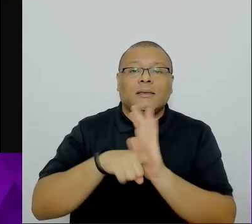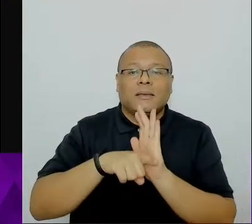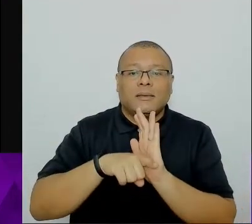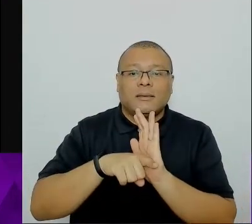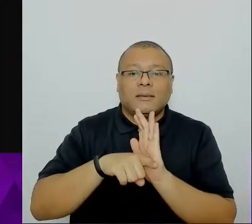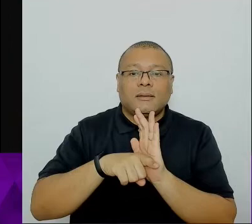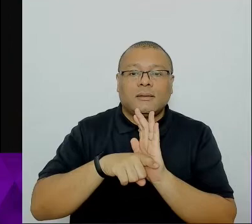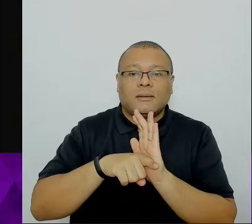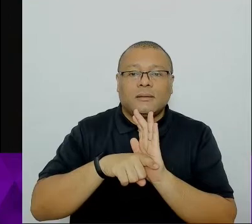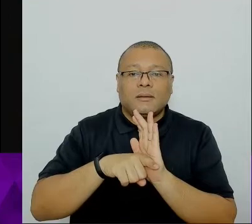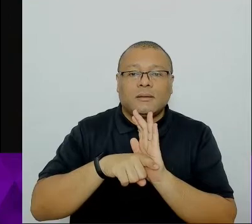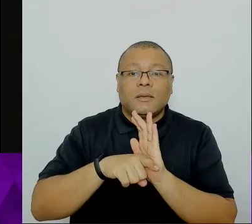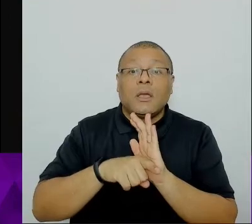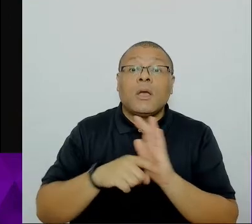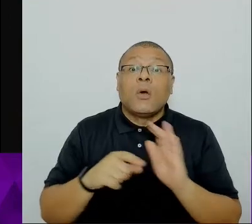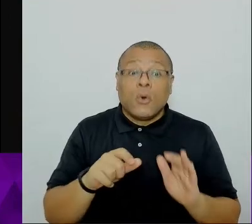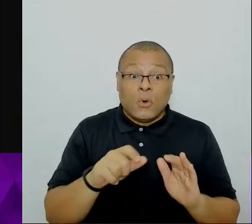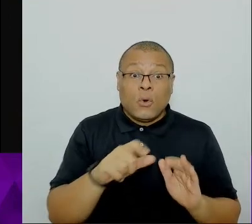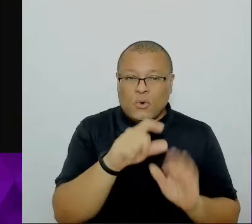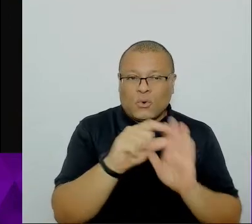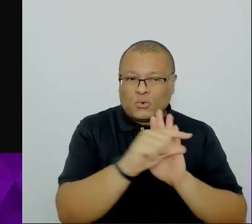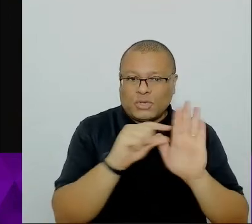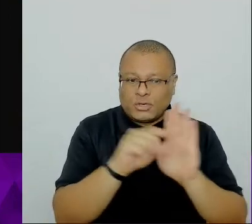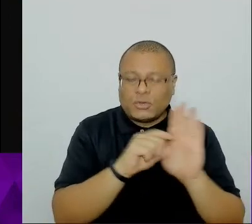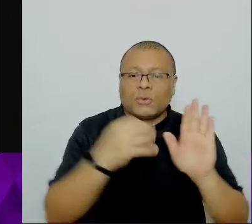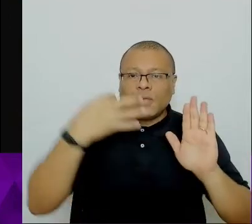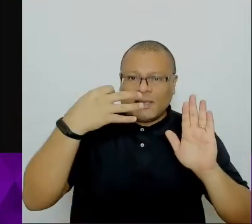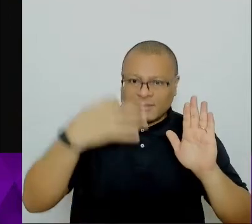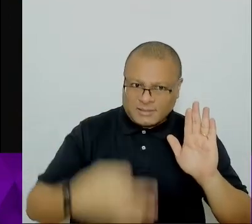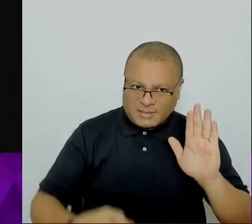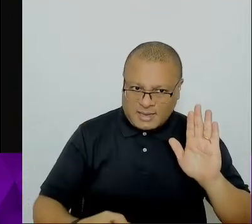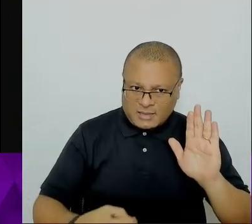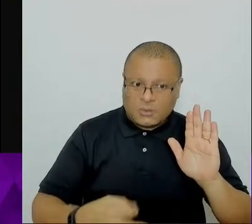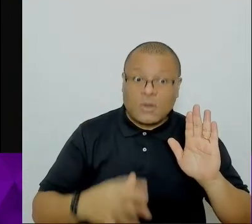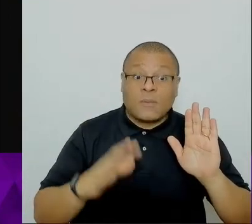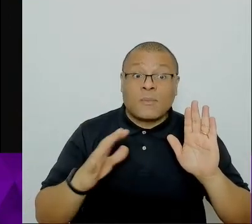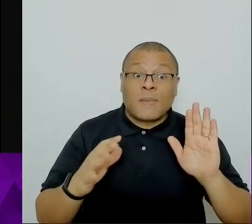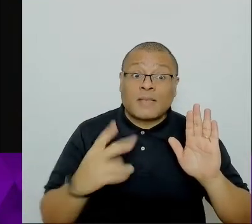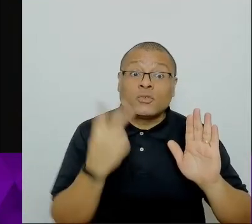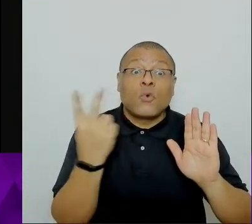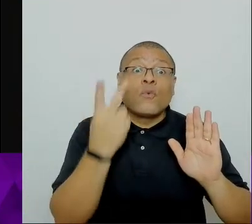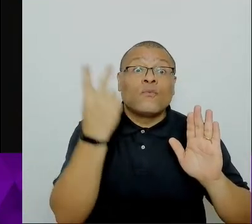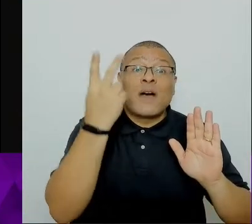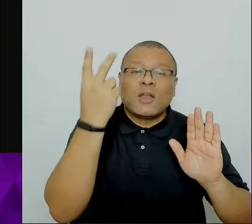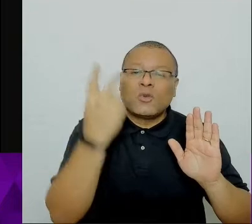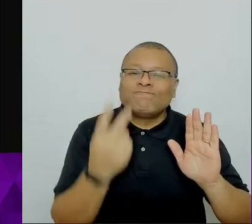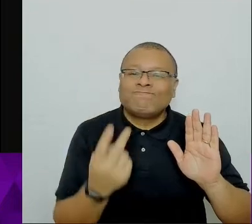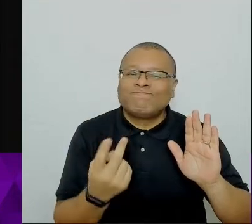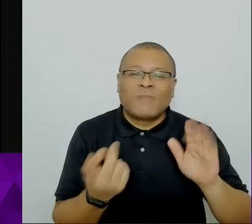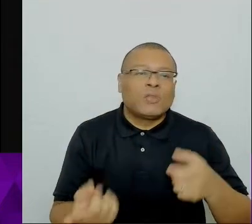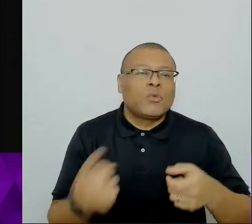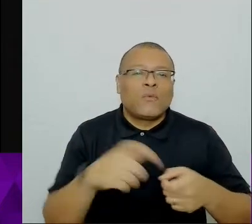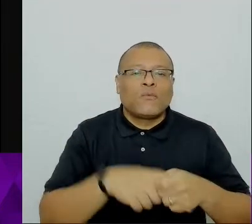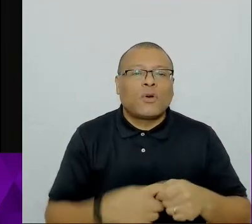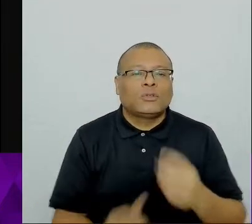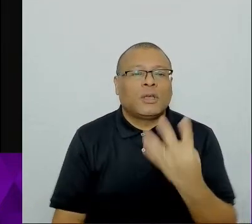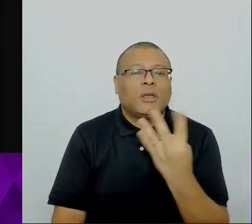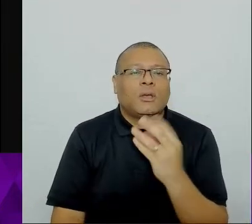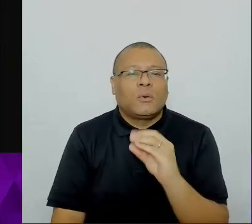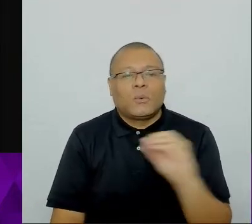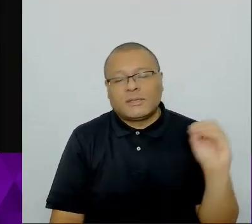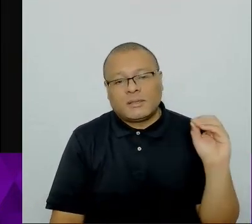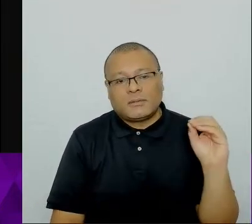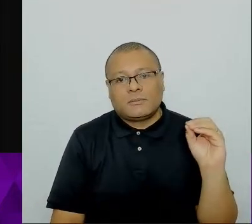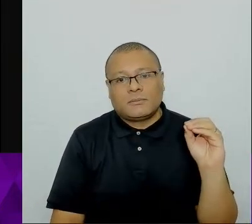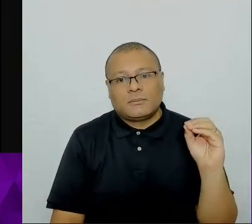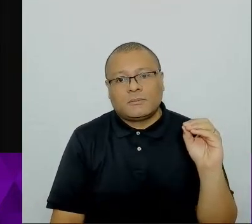O payload, o JSON está certo, ele colocou o age certinho, mas o valor do payload está errado. Então eu não retorno 400, eu retorno 422 porque foi